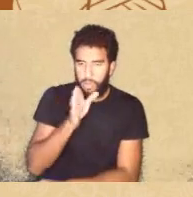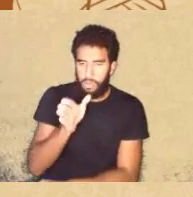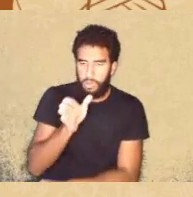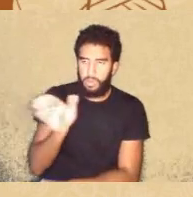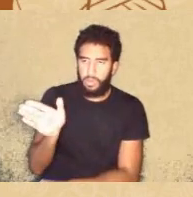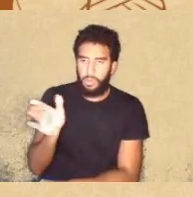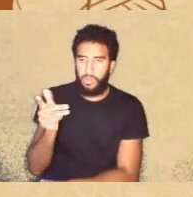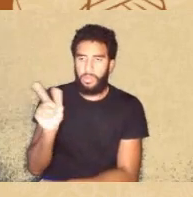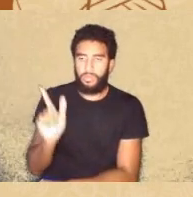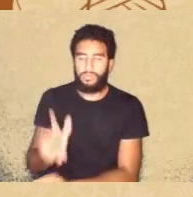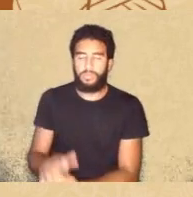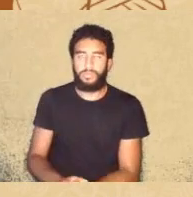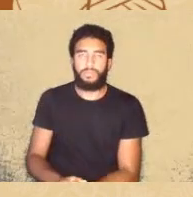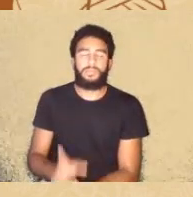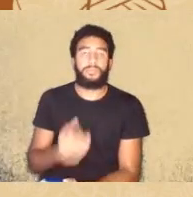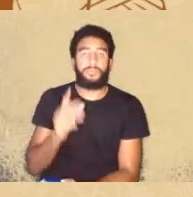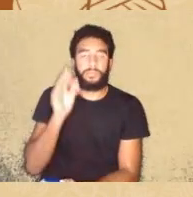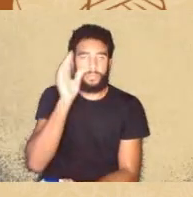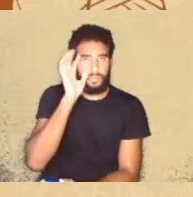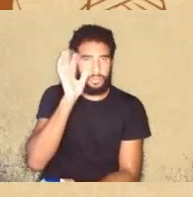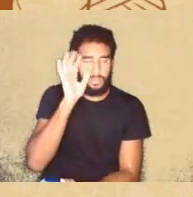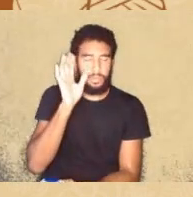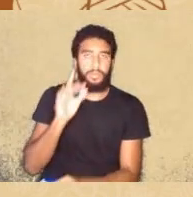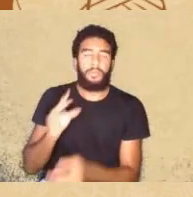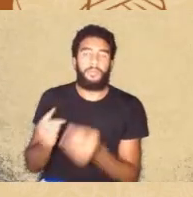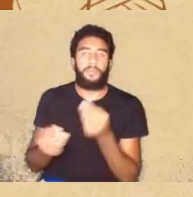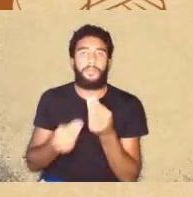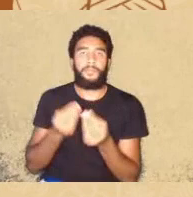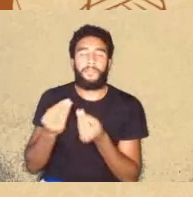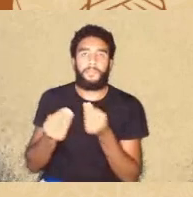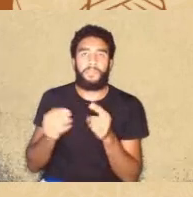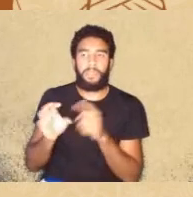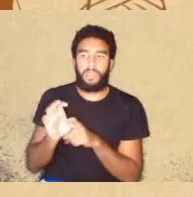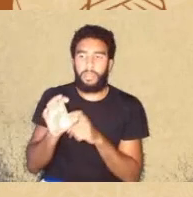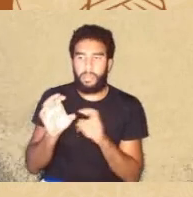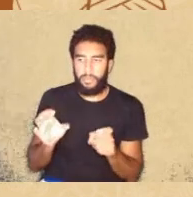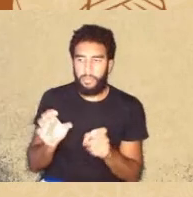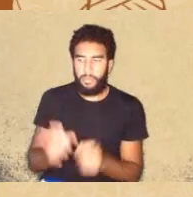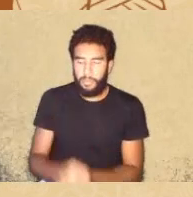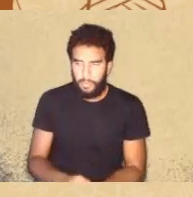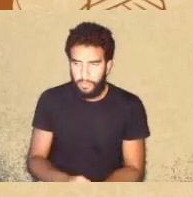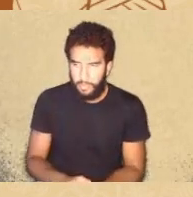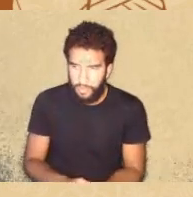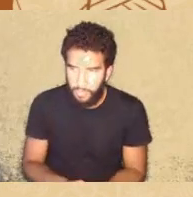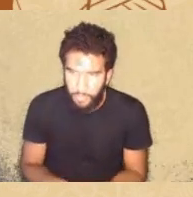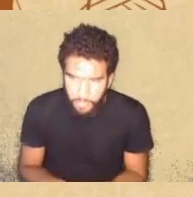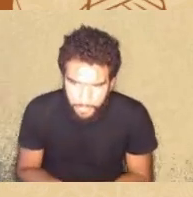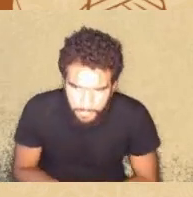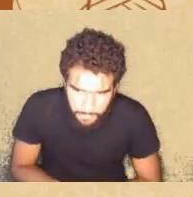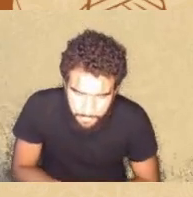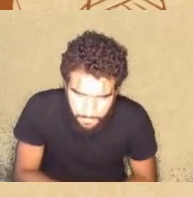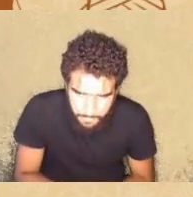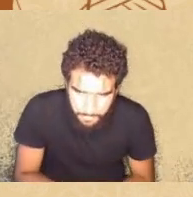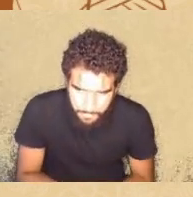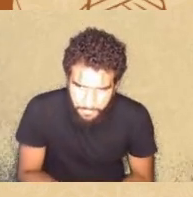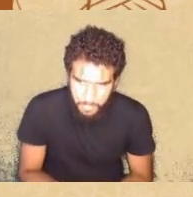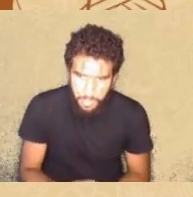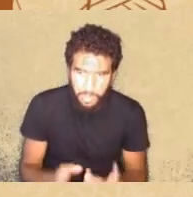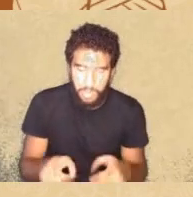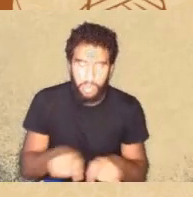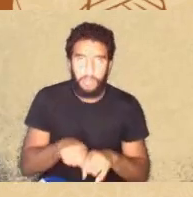precisa pensar, do meu ponto de vista, pelo menos em três âmbitos, né? Da